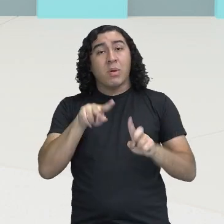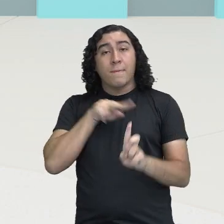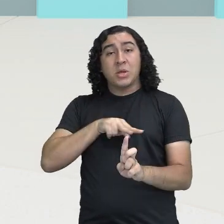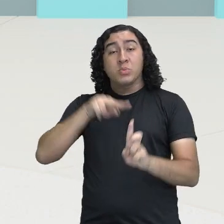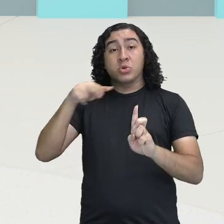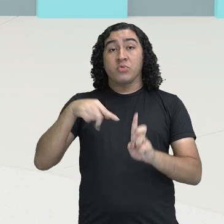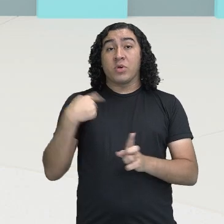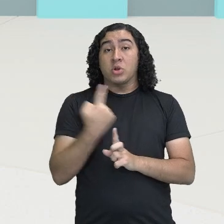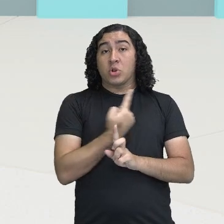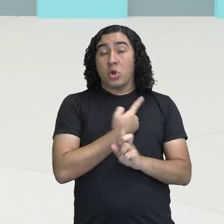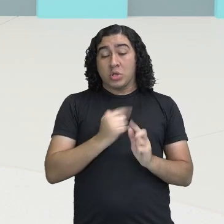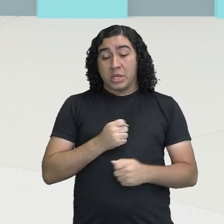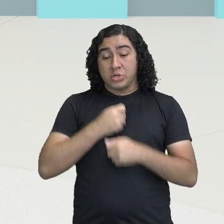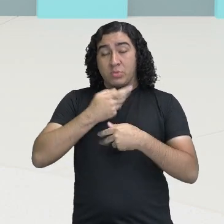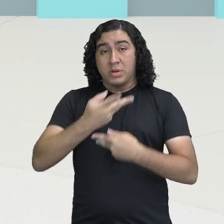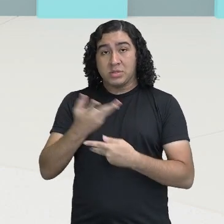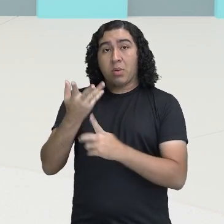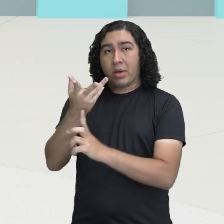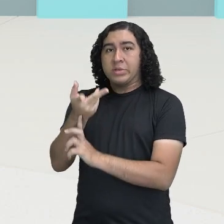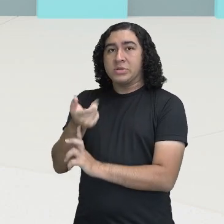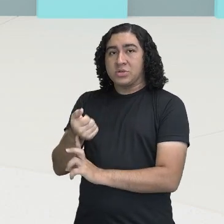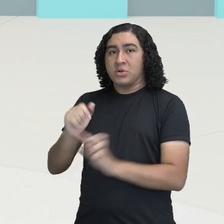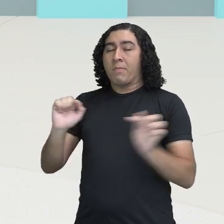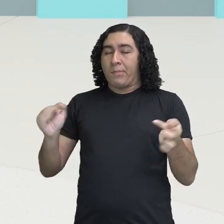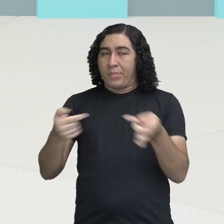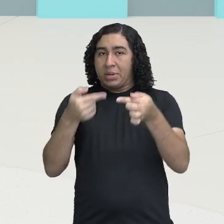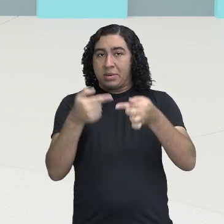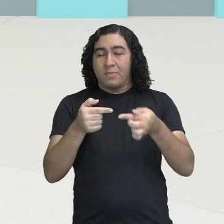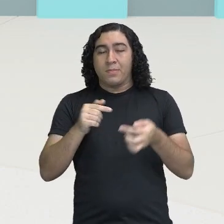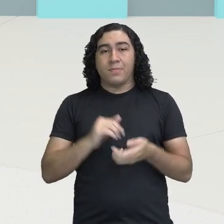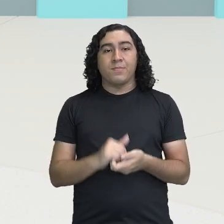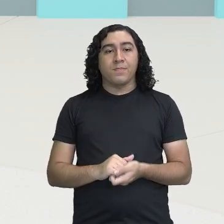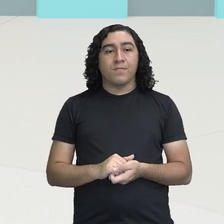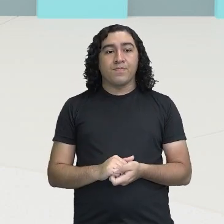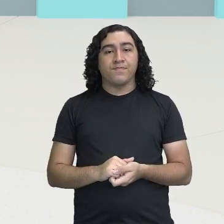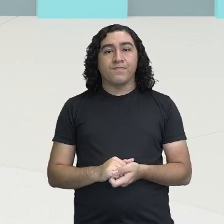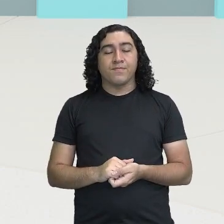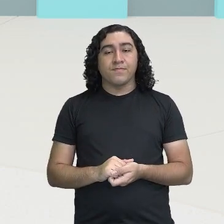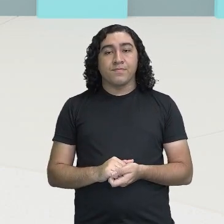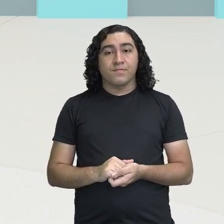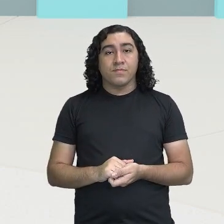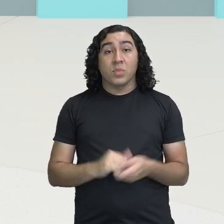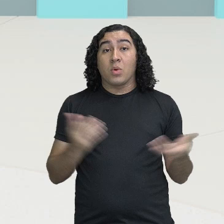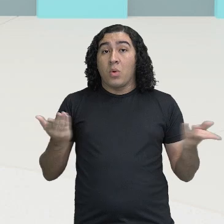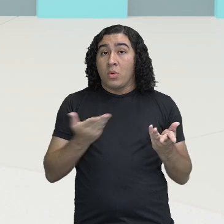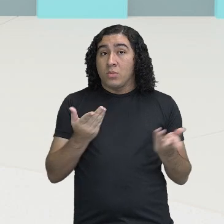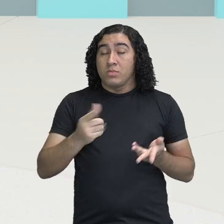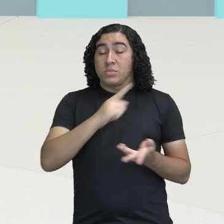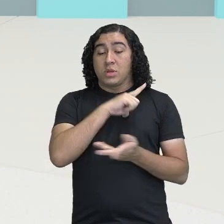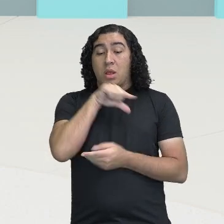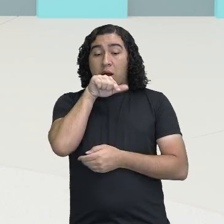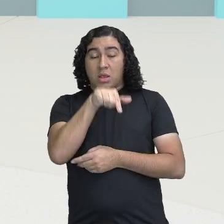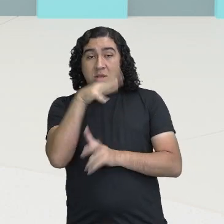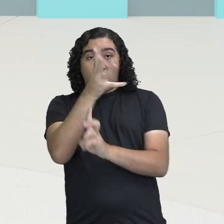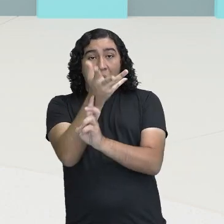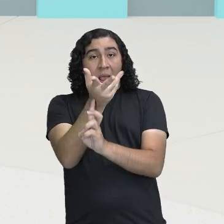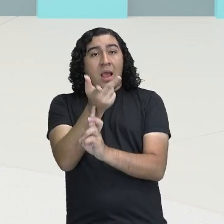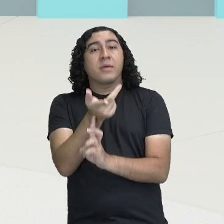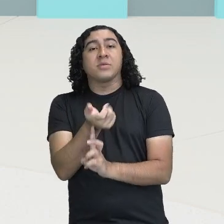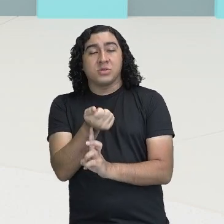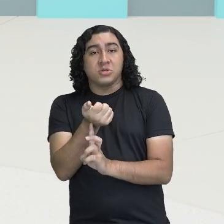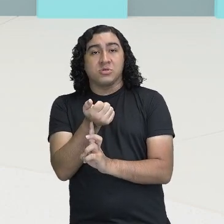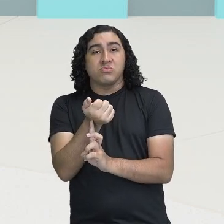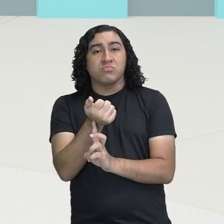linguagem artística. Então, hoje, trazendo essas ferramentas para as artes, percebemos